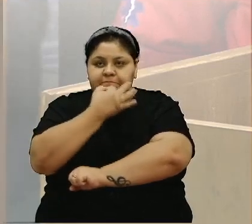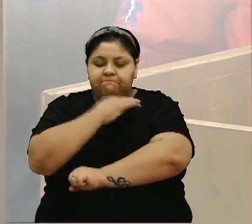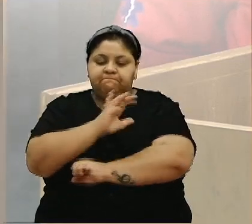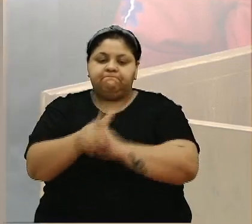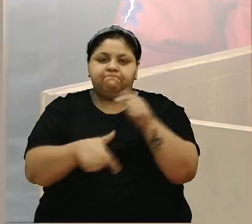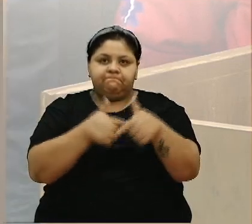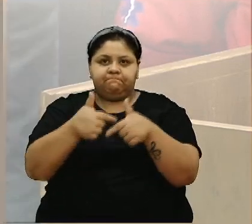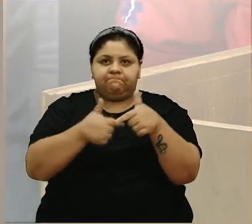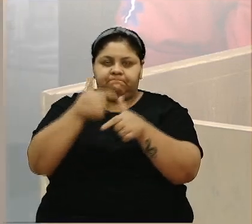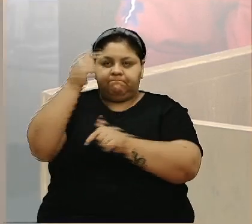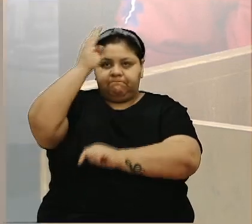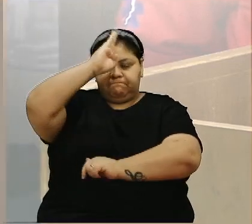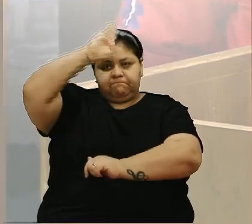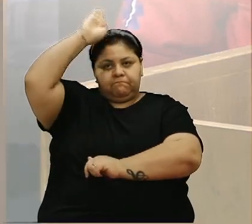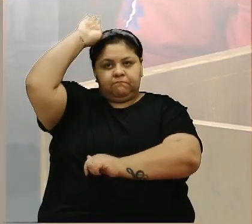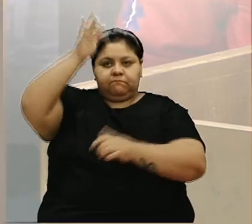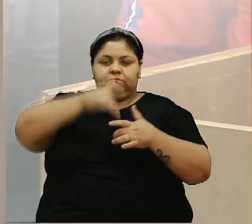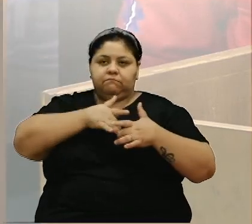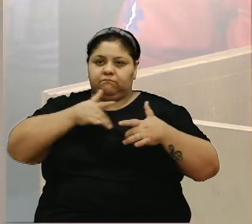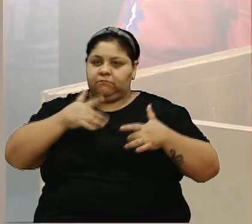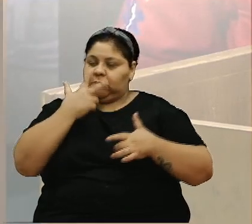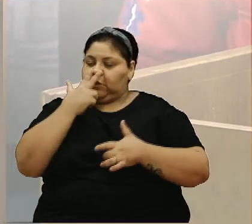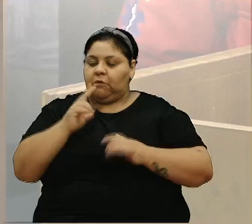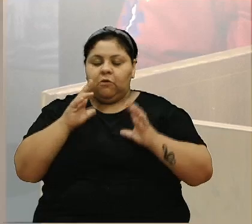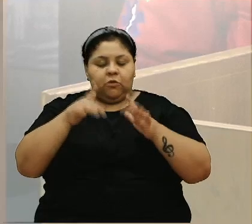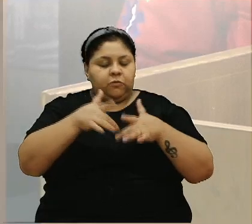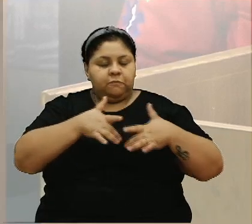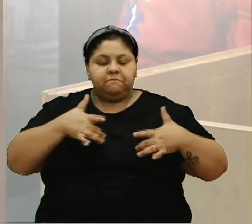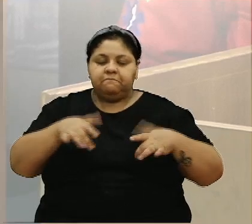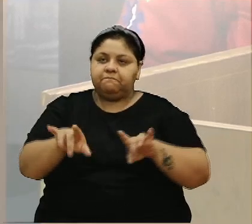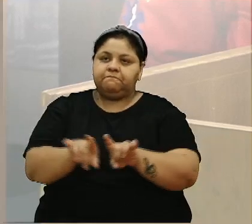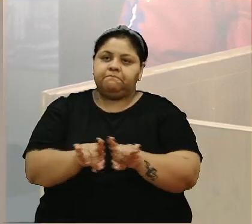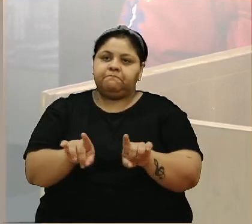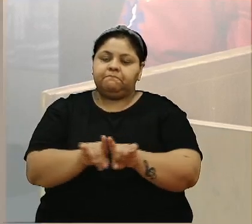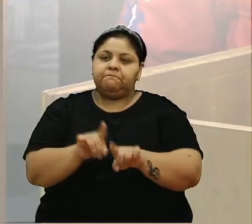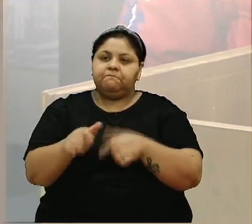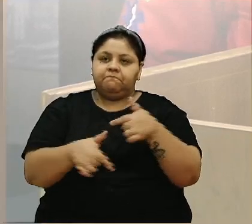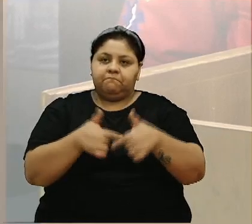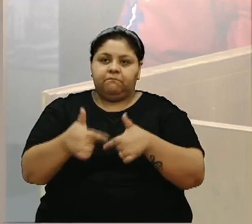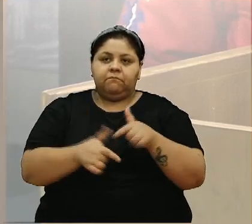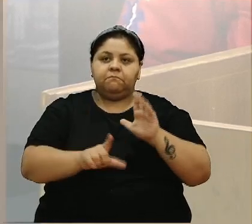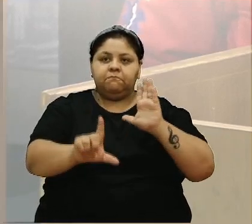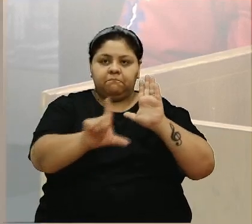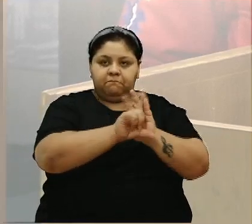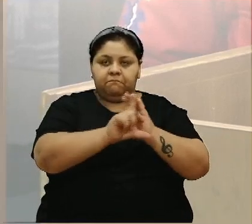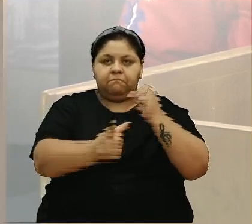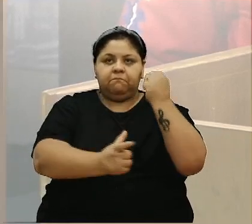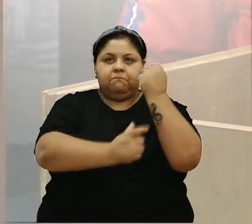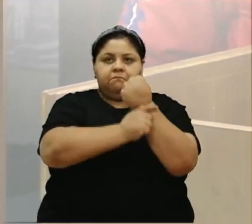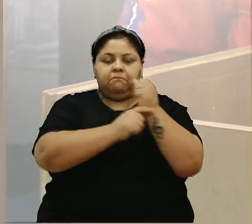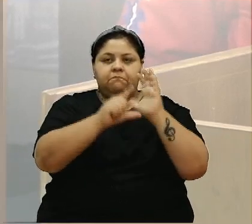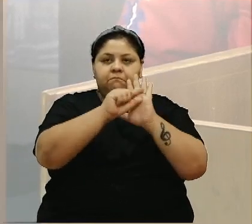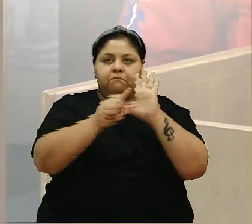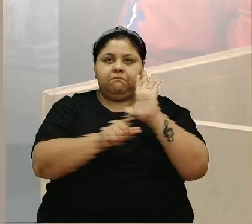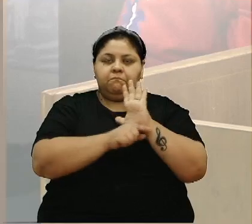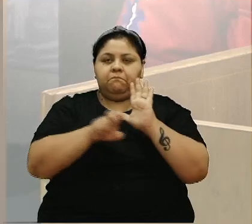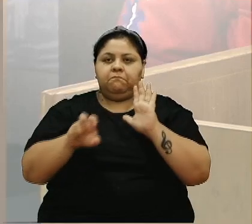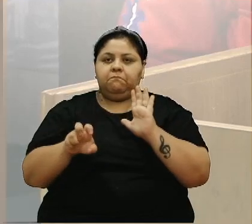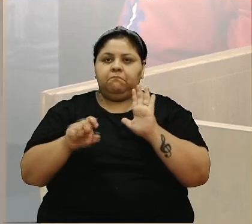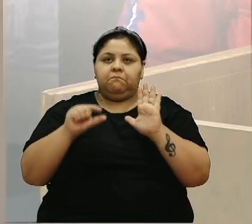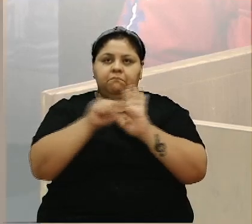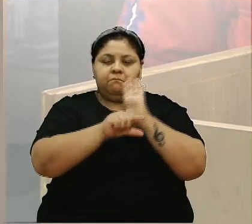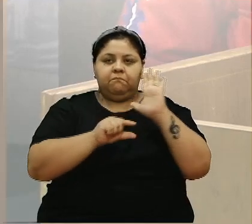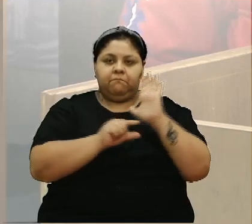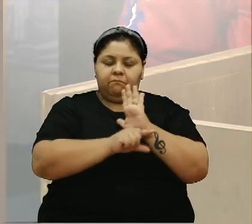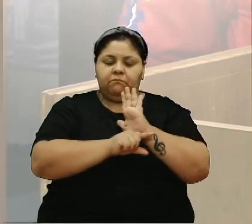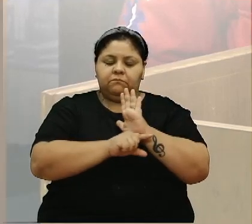dos bombeiros voluntários, como todo serviço voluntário, tem exercício legal assegurado no artigo 5º, inciso 17 e 18